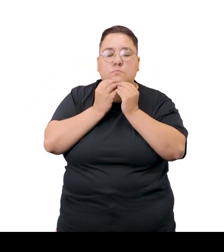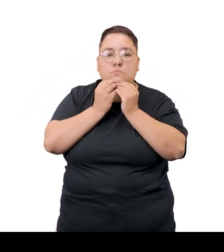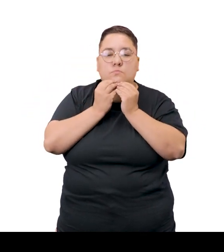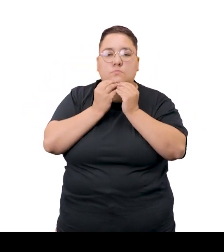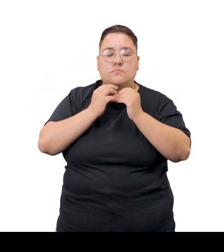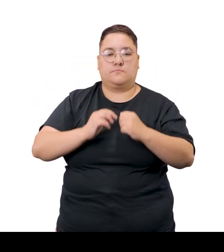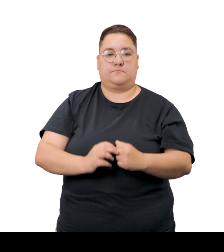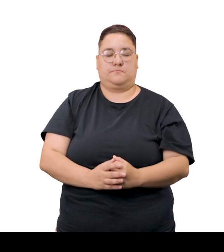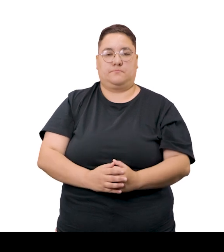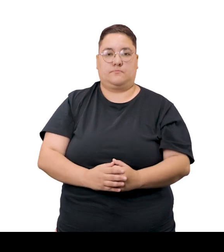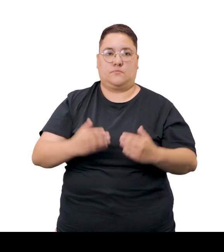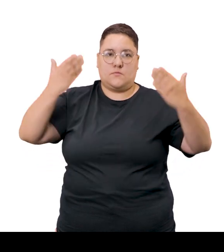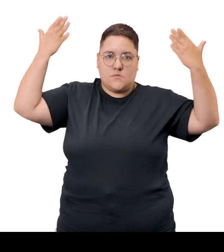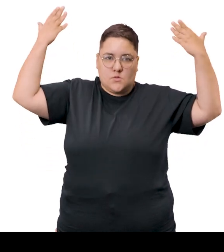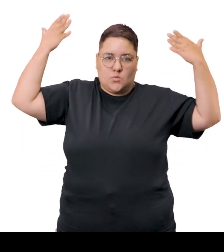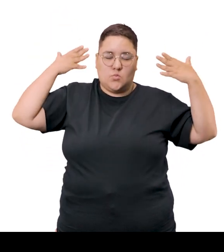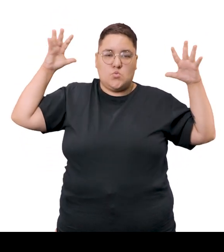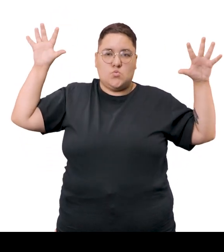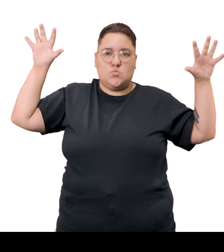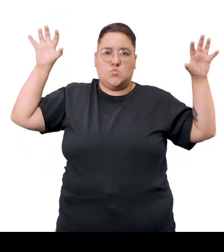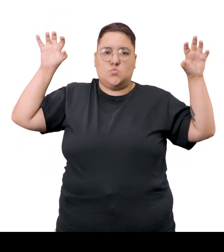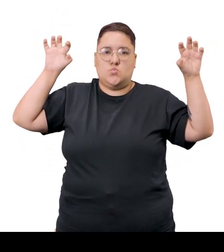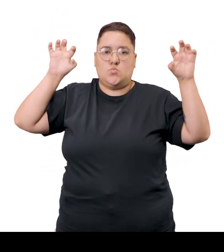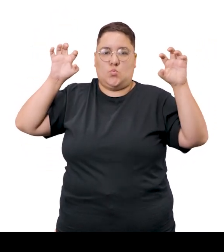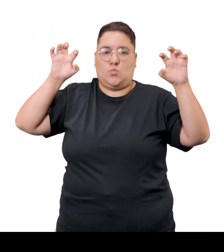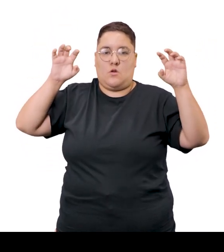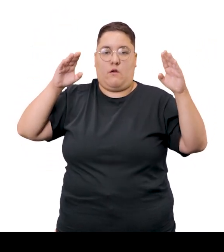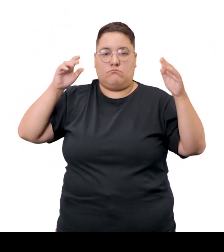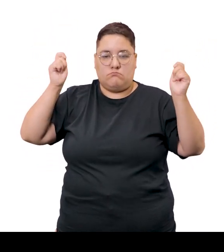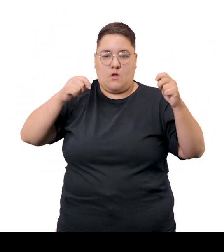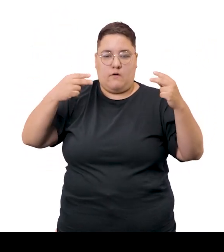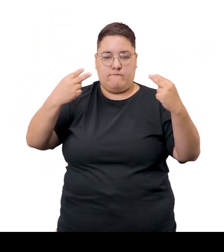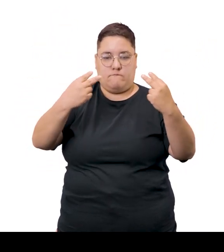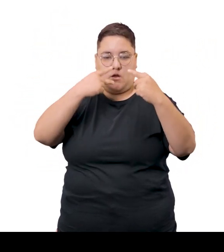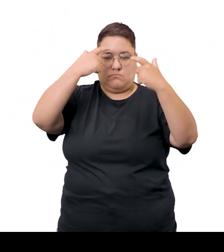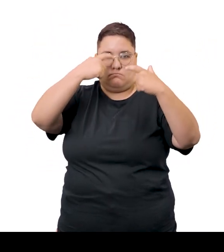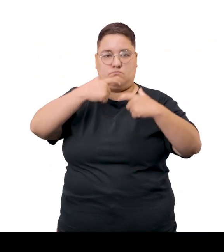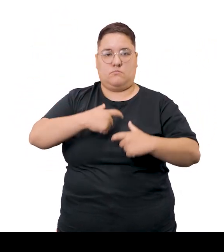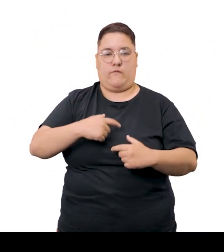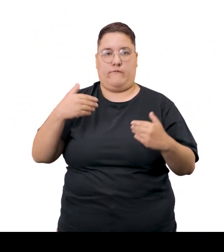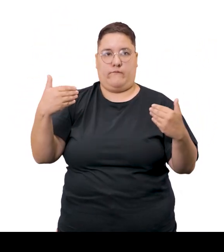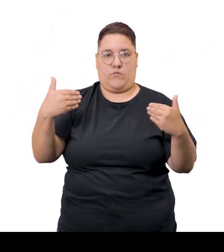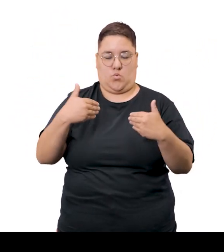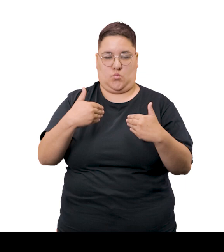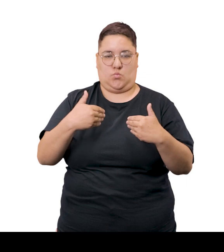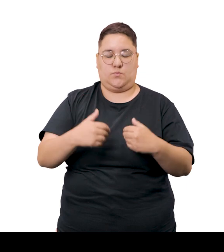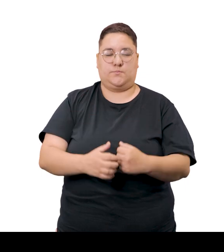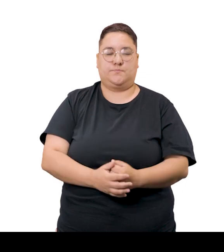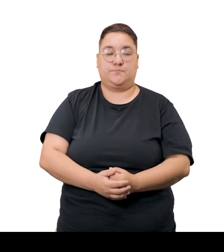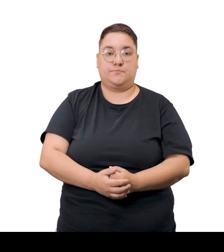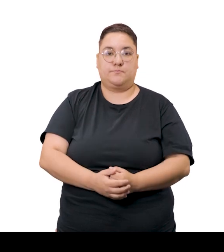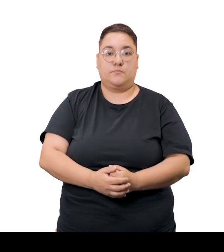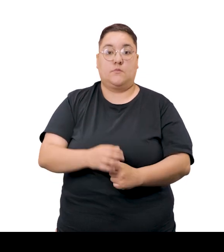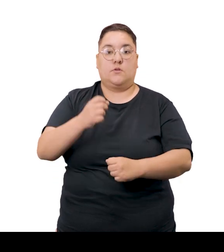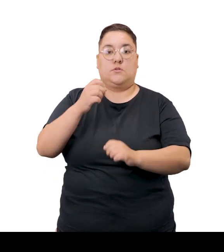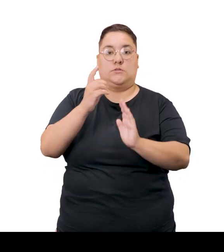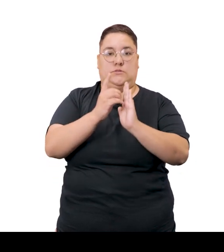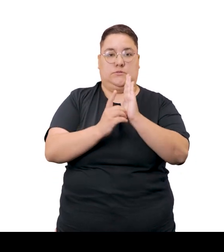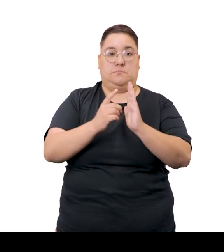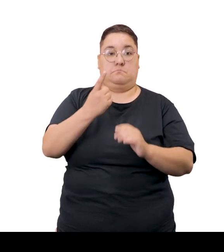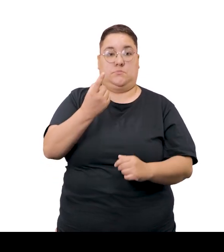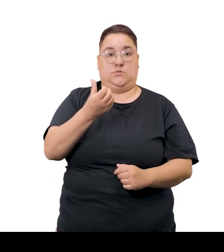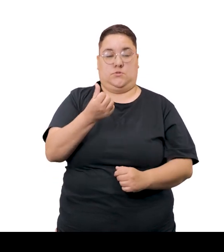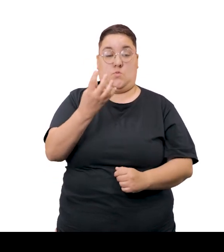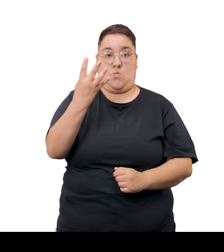queixo. O fundo escuro acentua o personagem central. Na década de